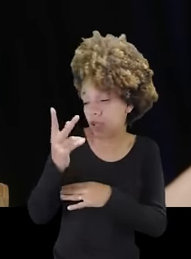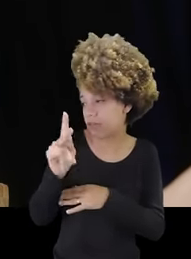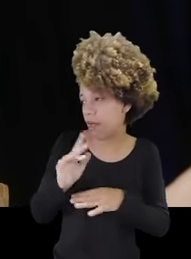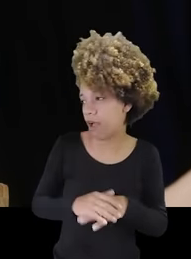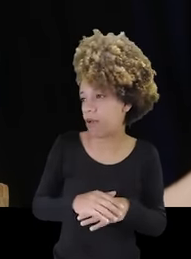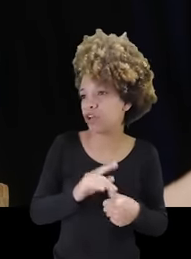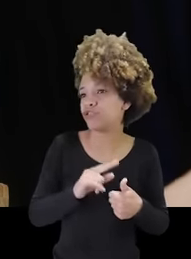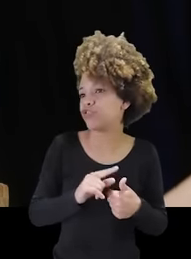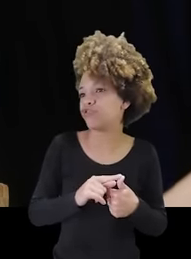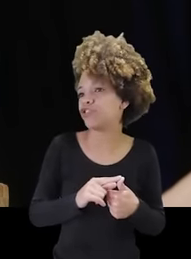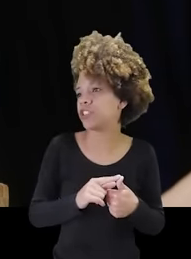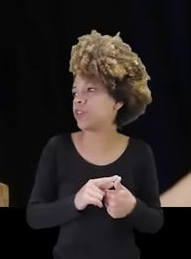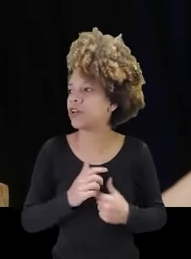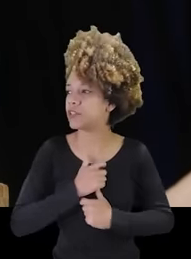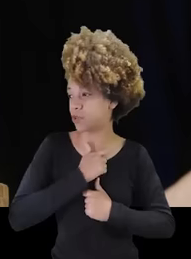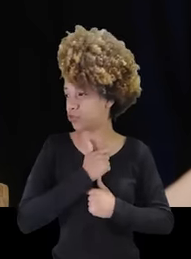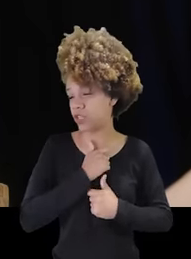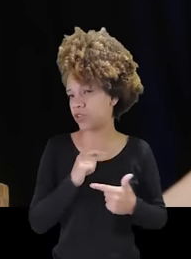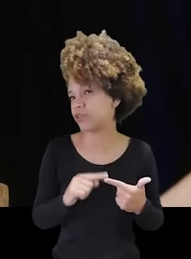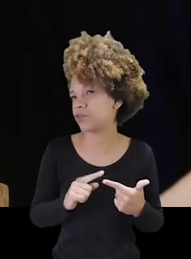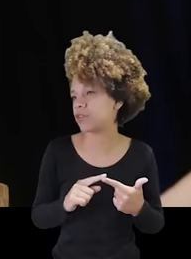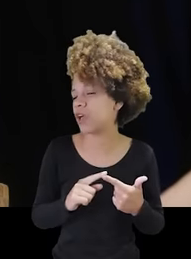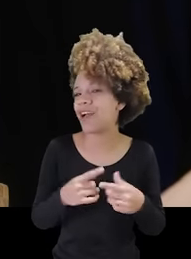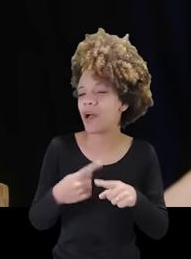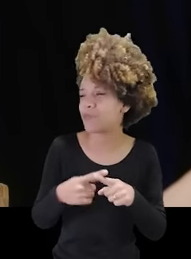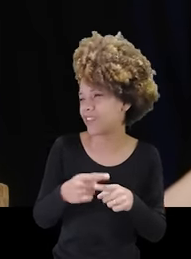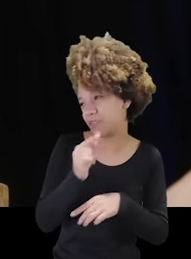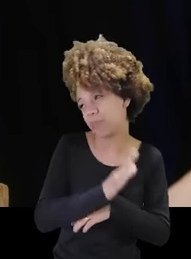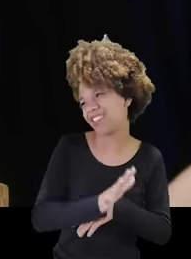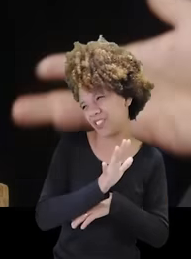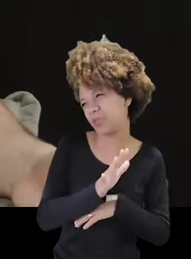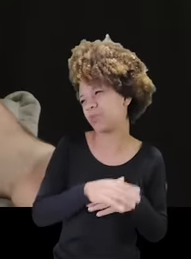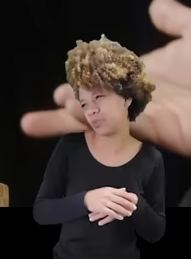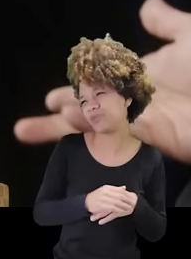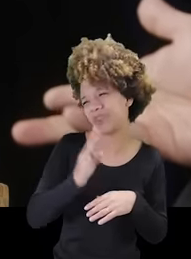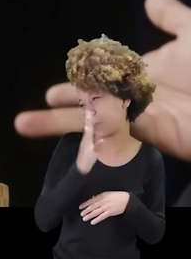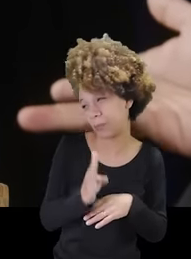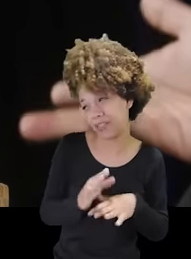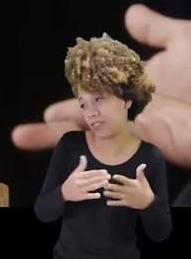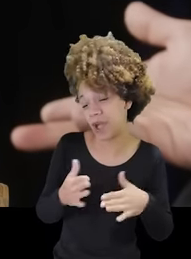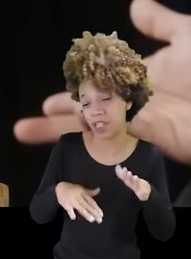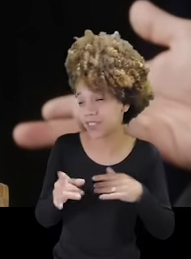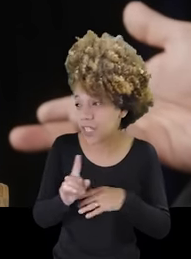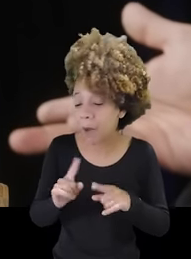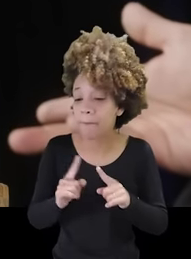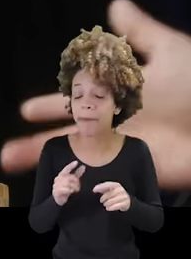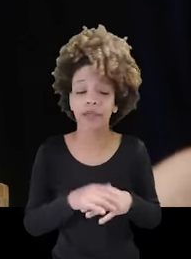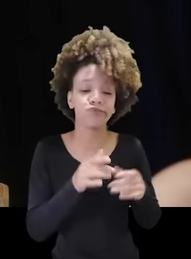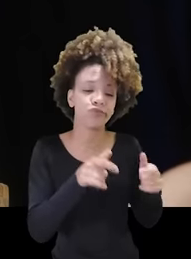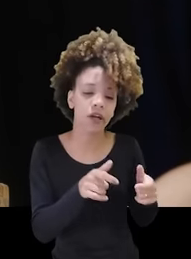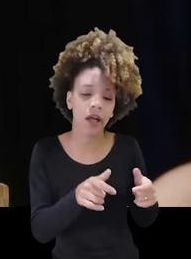acontecem lá né de colarinho branco né Essas coisas mas é que eu sou a gente é do Brasil né ai às vezes eles falam assim não porque tal